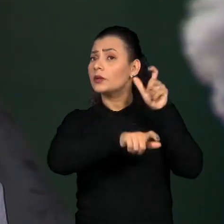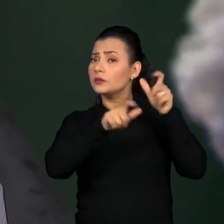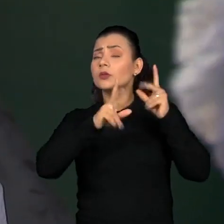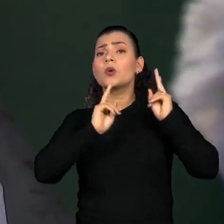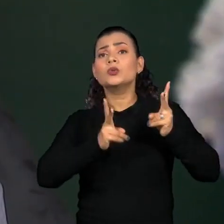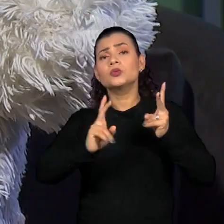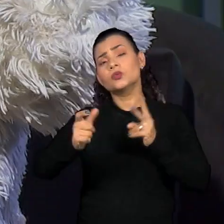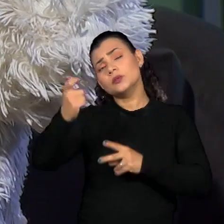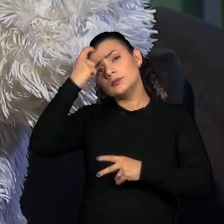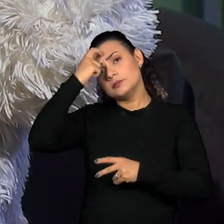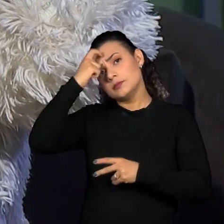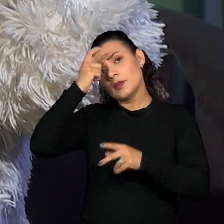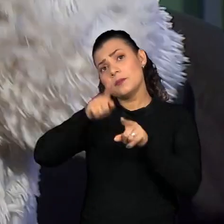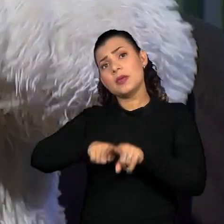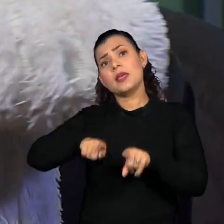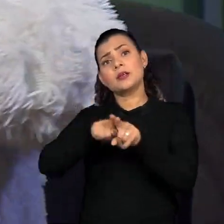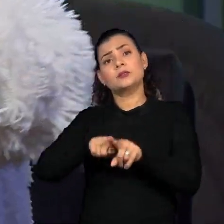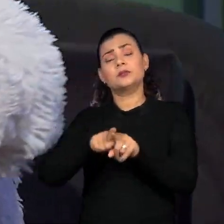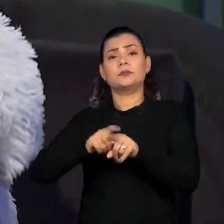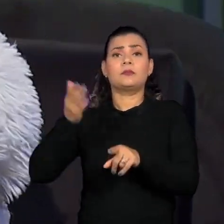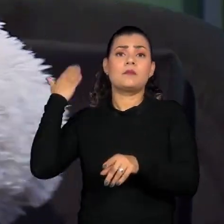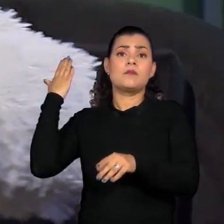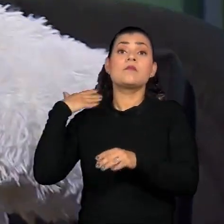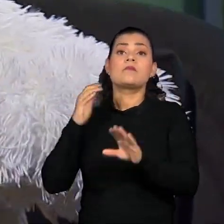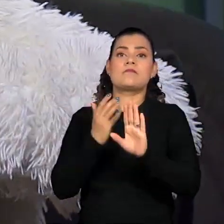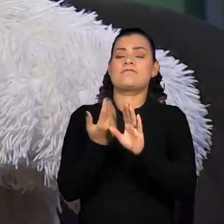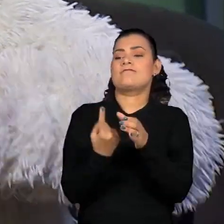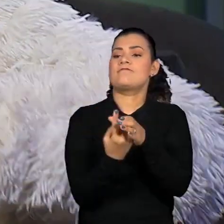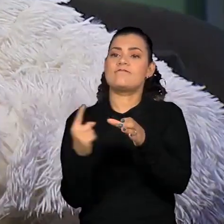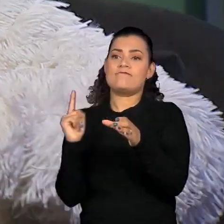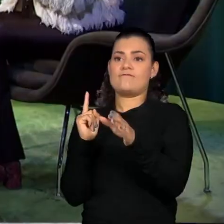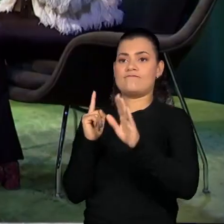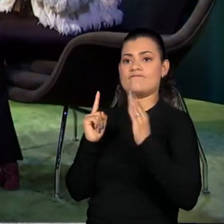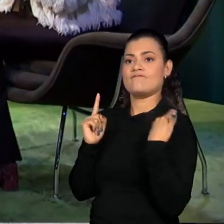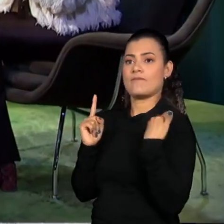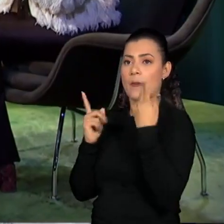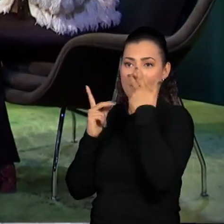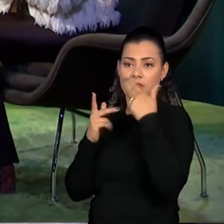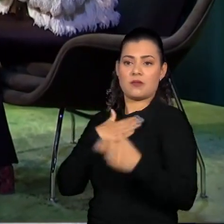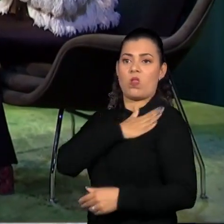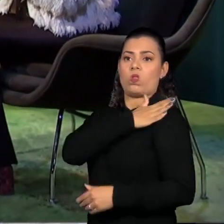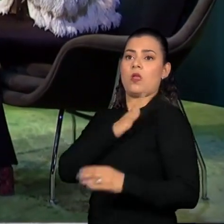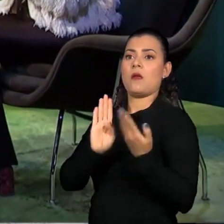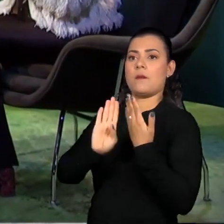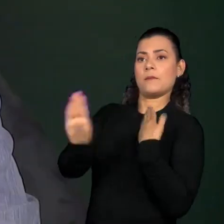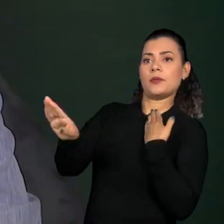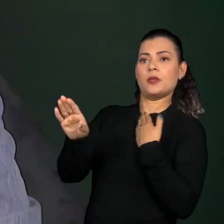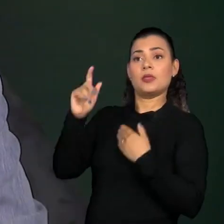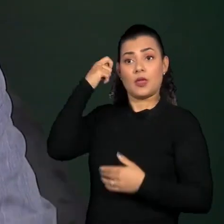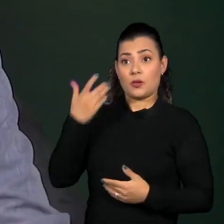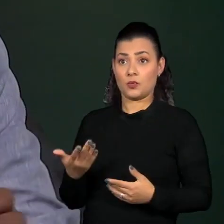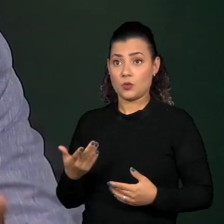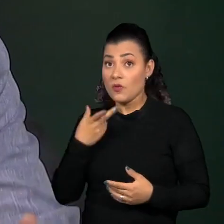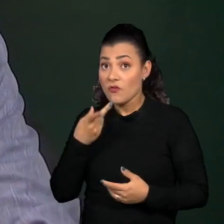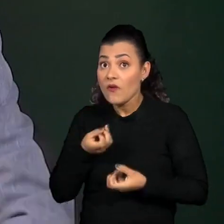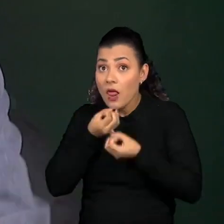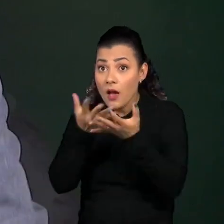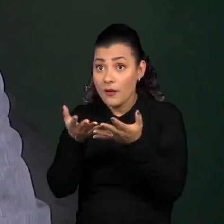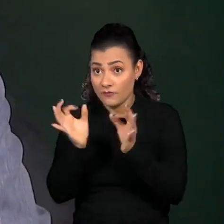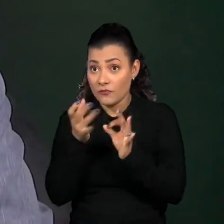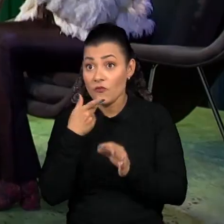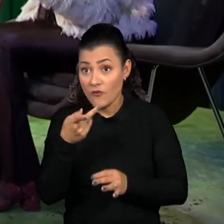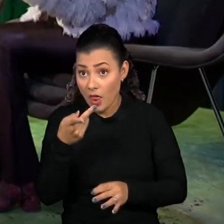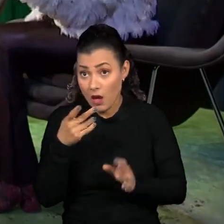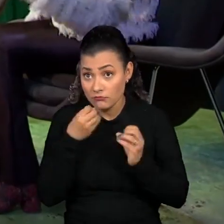mesma cabeça modernista que excluiu o negro. Vou falar uma bomba aqui. Fala, bomba eu gosto.